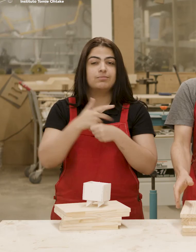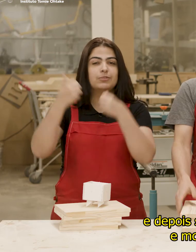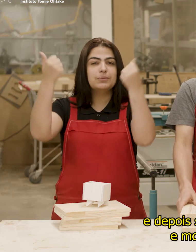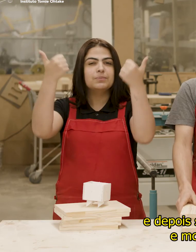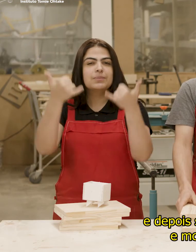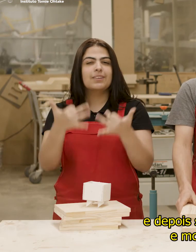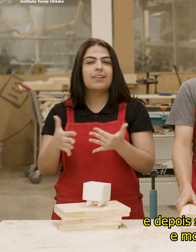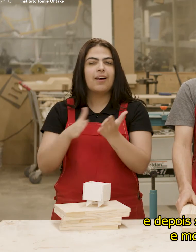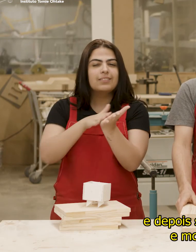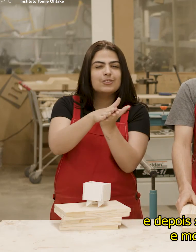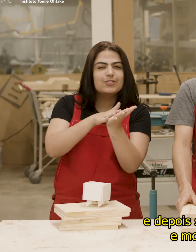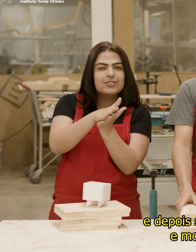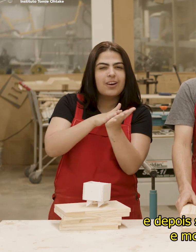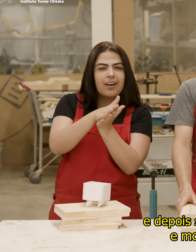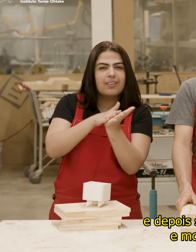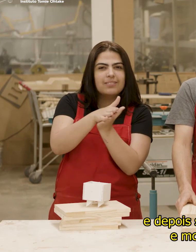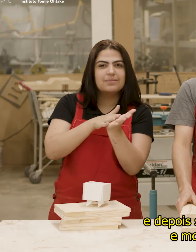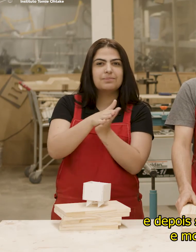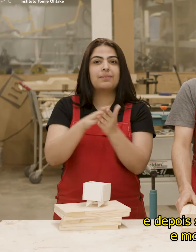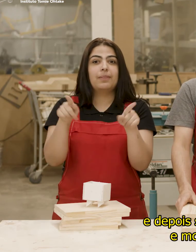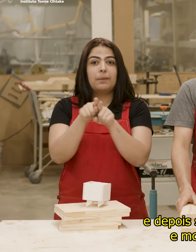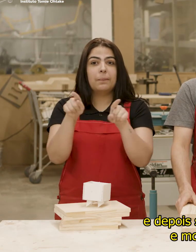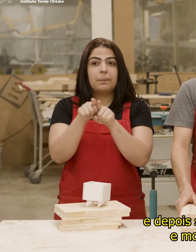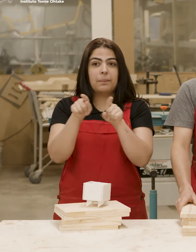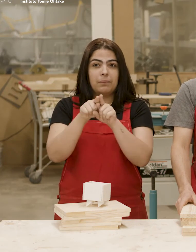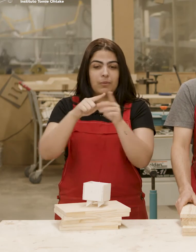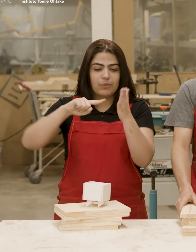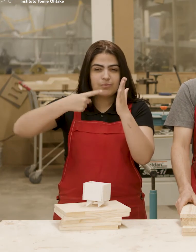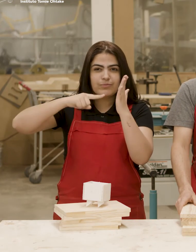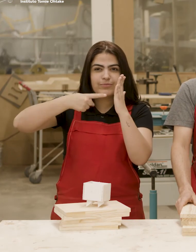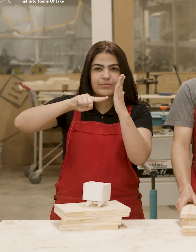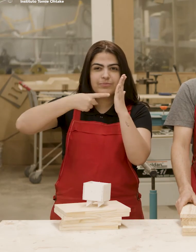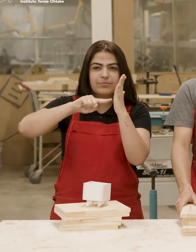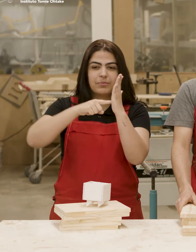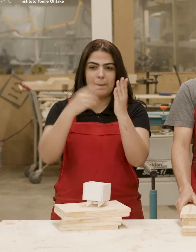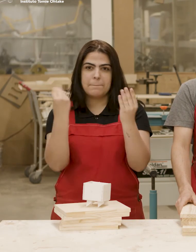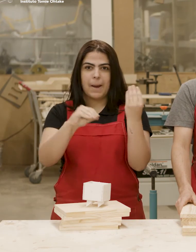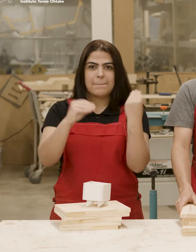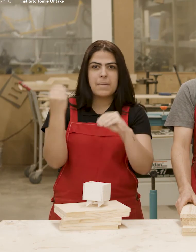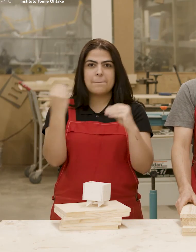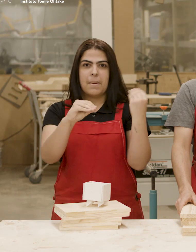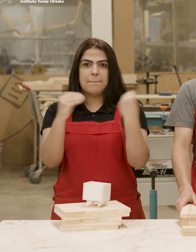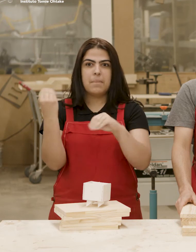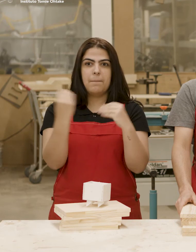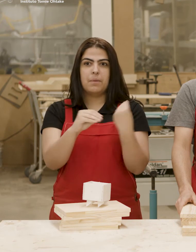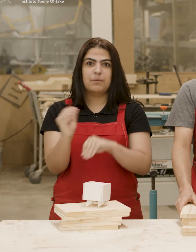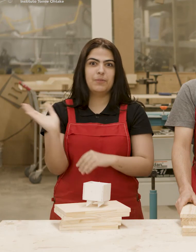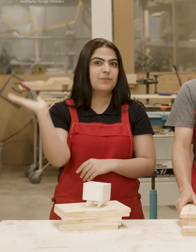lixamento e depois também sobre como parafusar e montar suas peças. Bora lá?